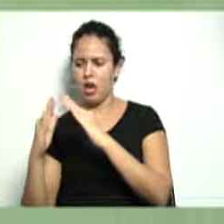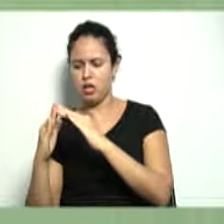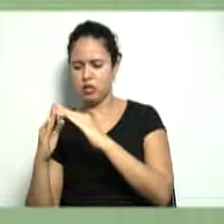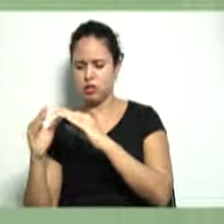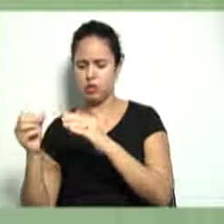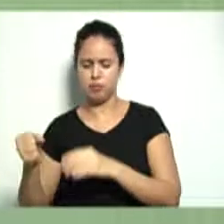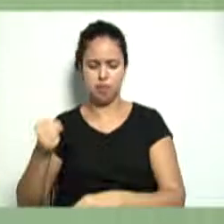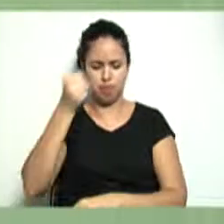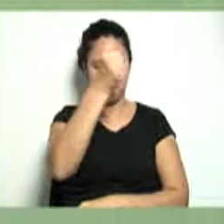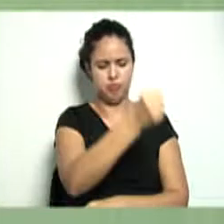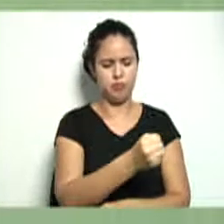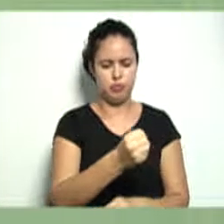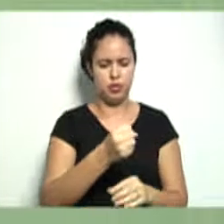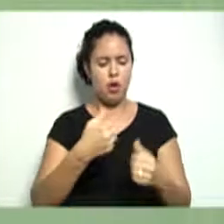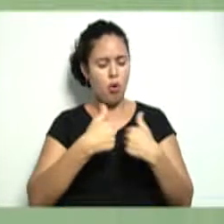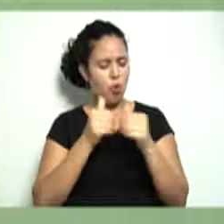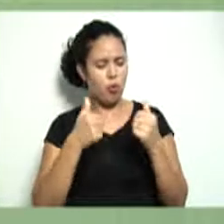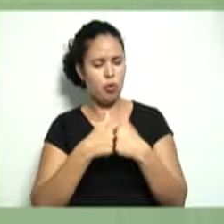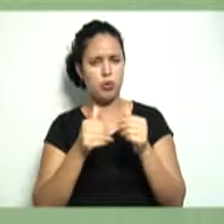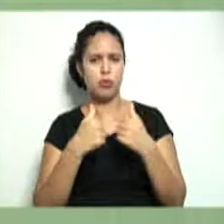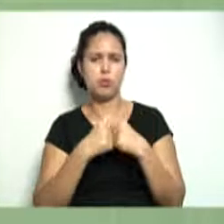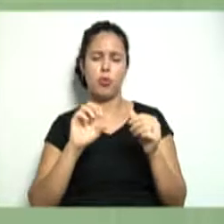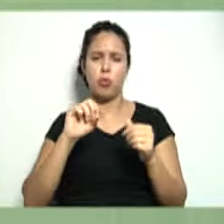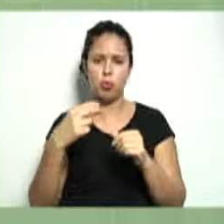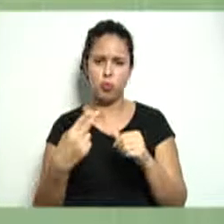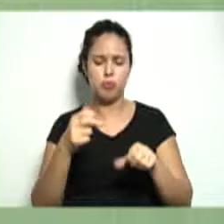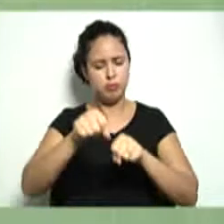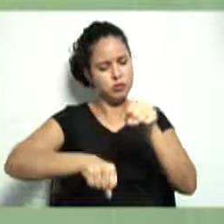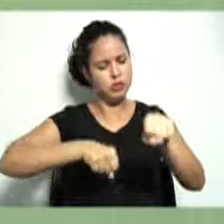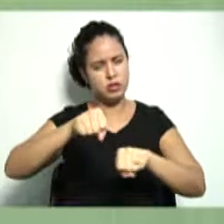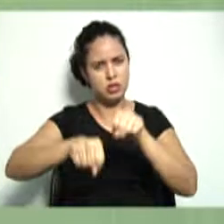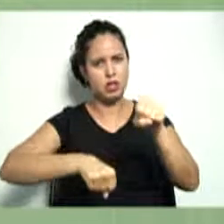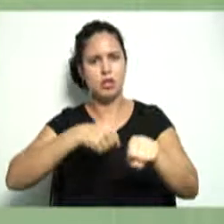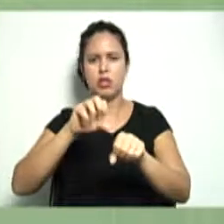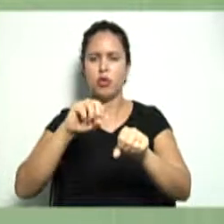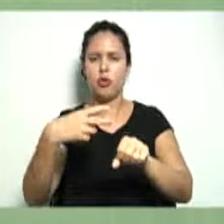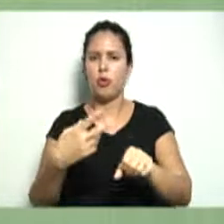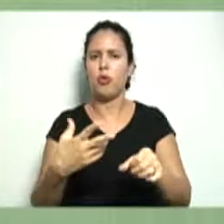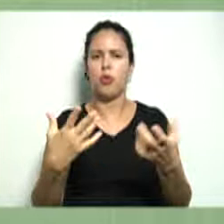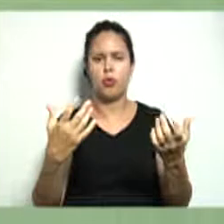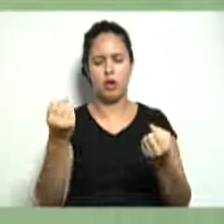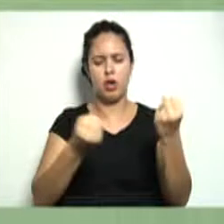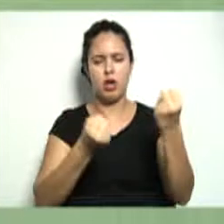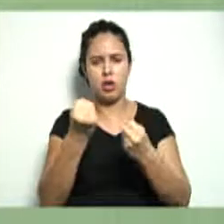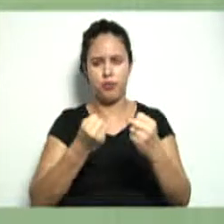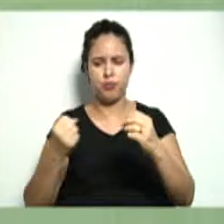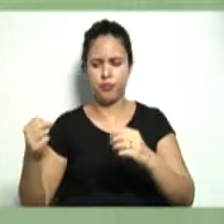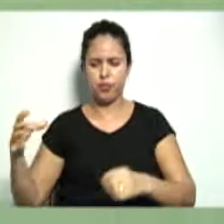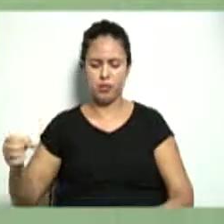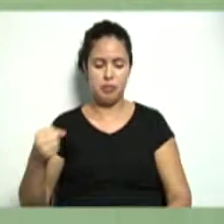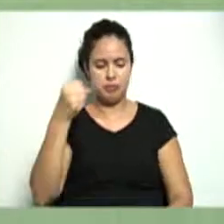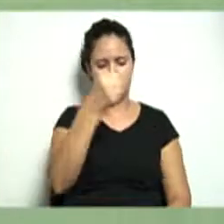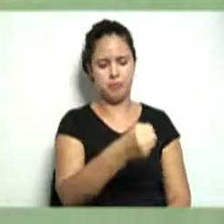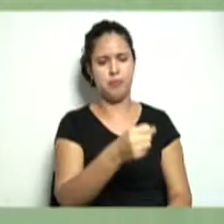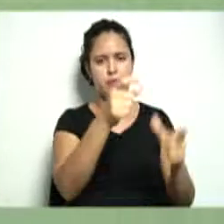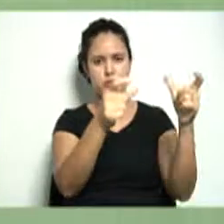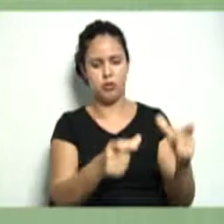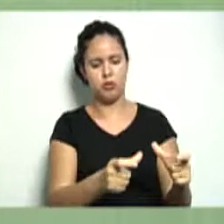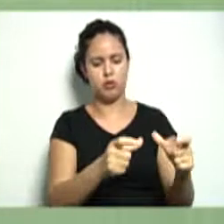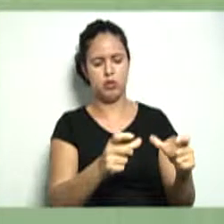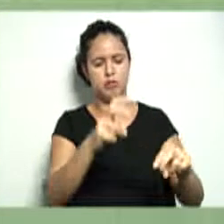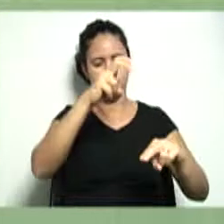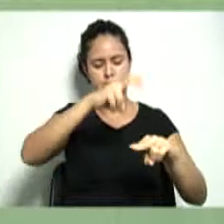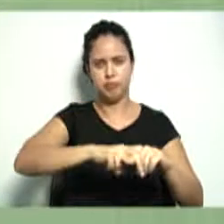casa, pega um ônibus, pega alguma coisa, algum meio de transporte e vai lá somente para